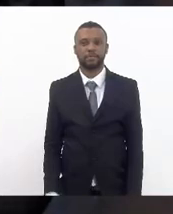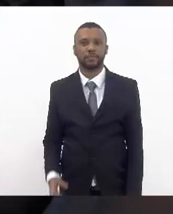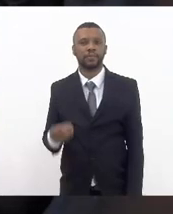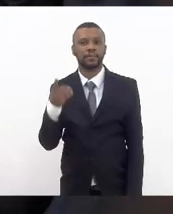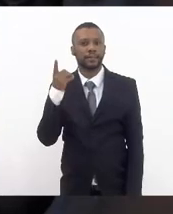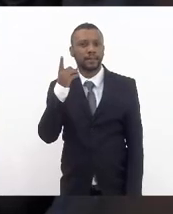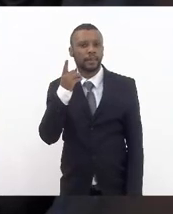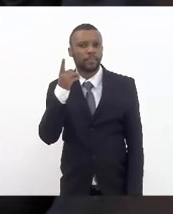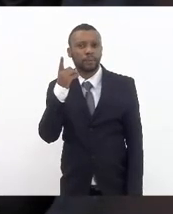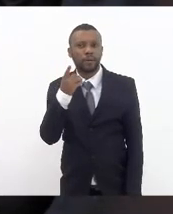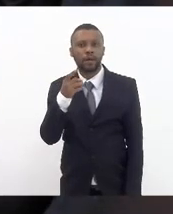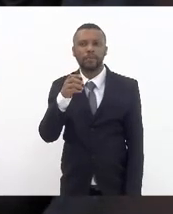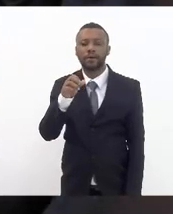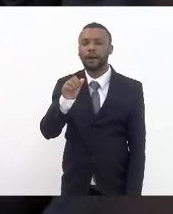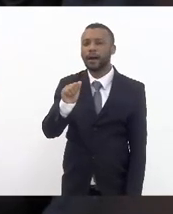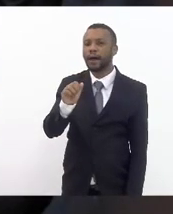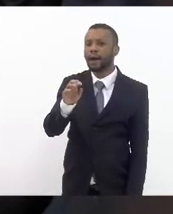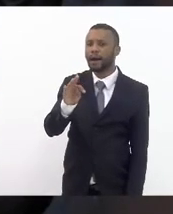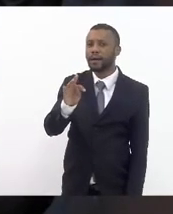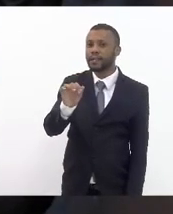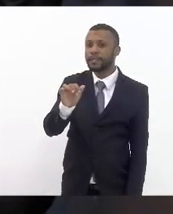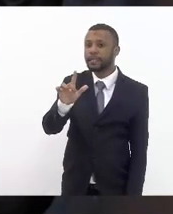Deputado Átila Nunes.